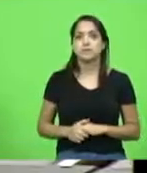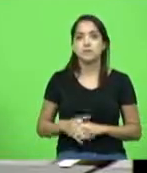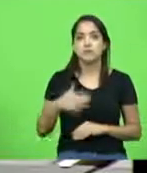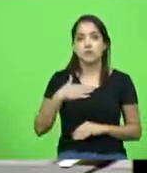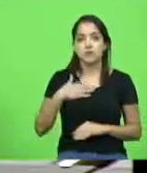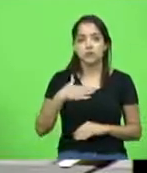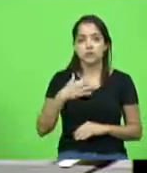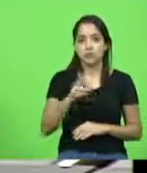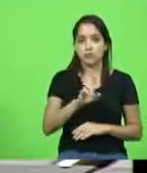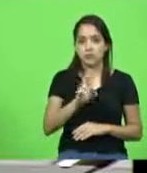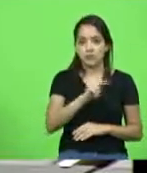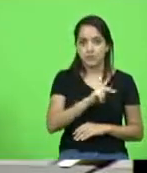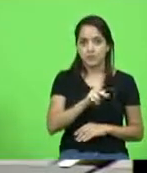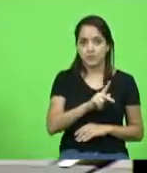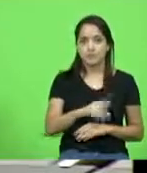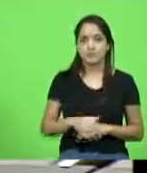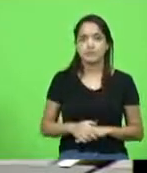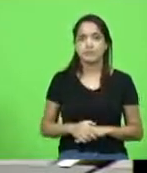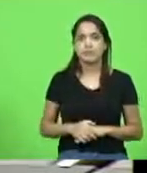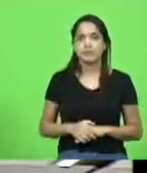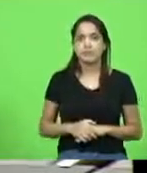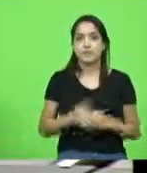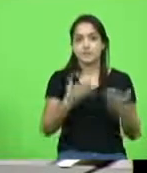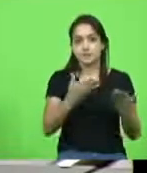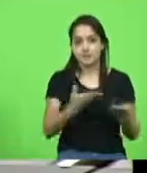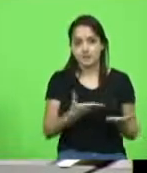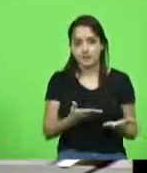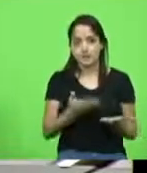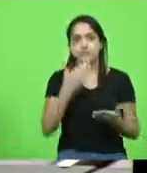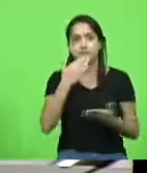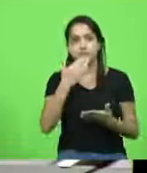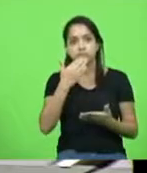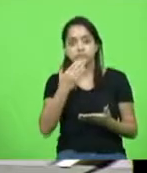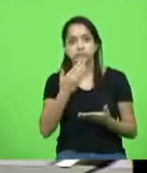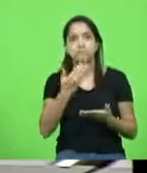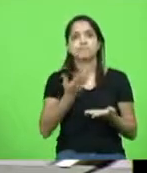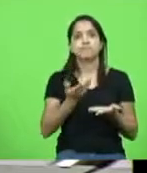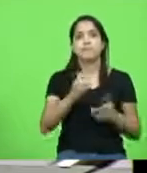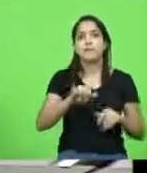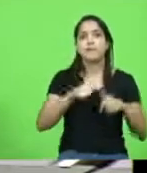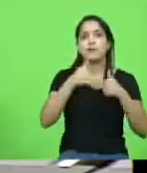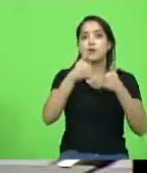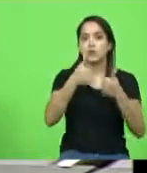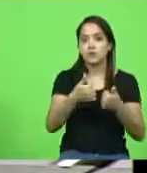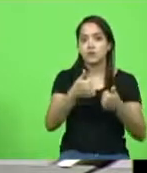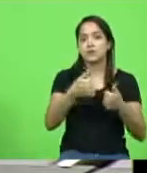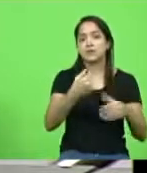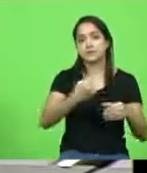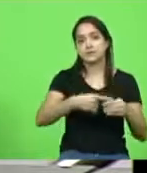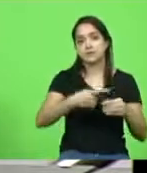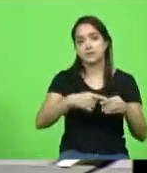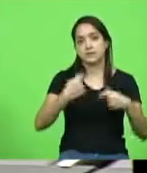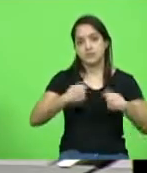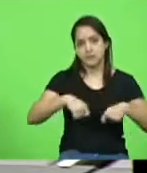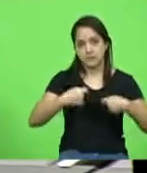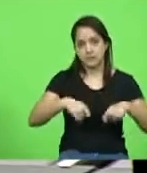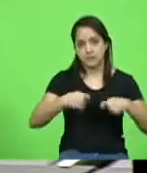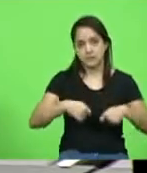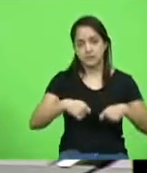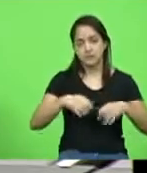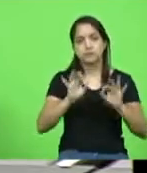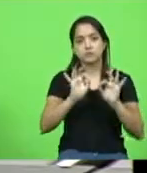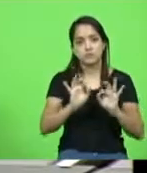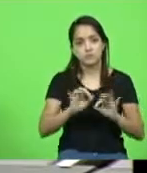com o meu professor e está aqui pleiteando as melhorias que colocar o preciso eu tenho certeza que o seu trabalho na câmara de